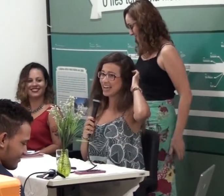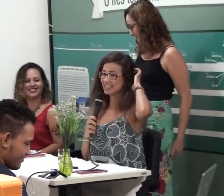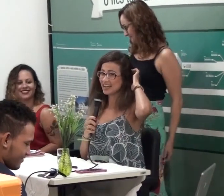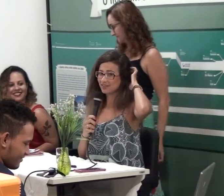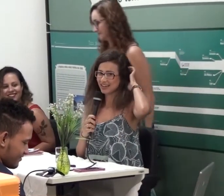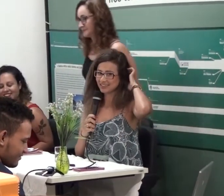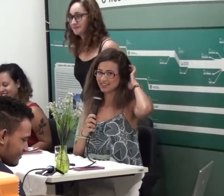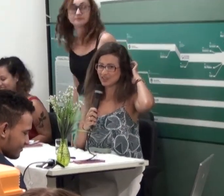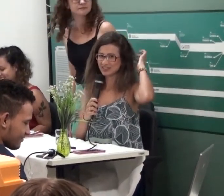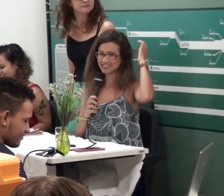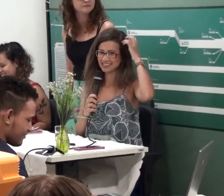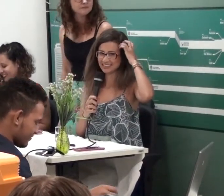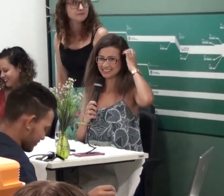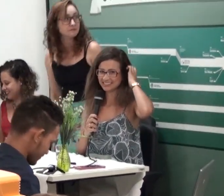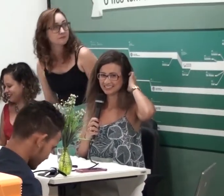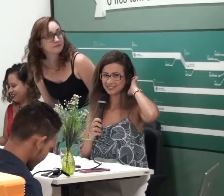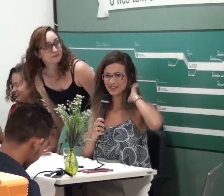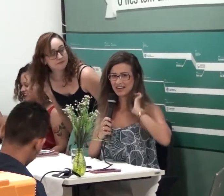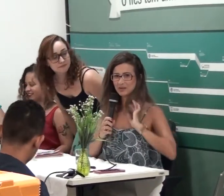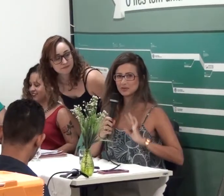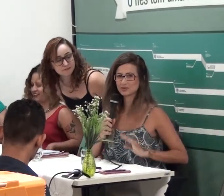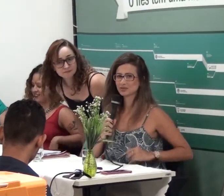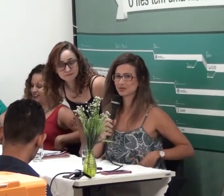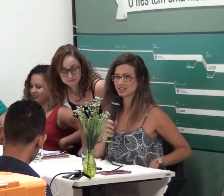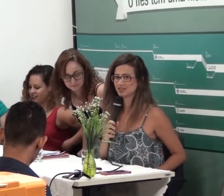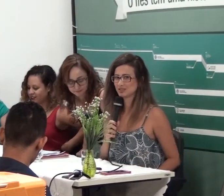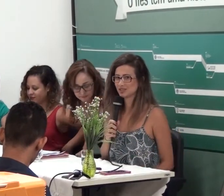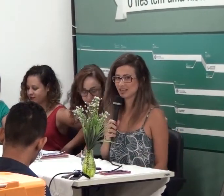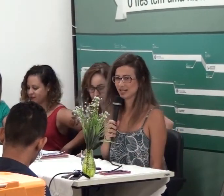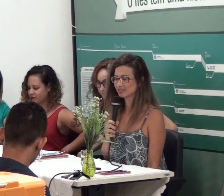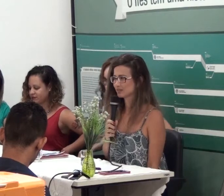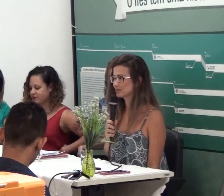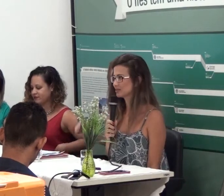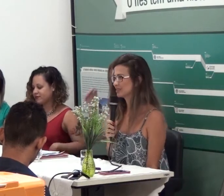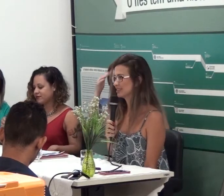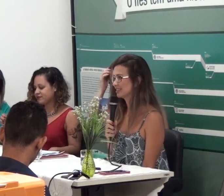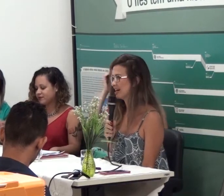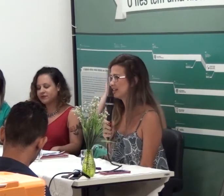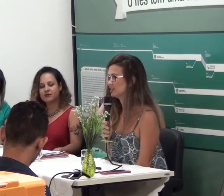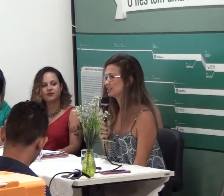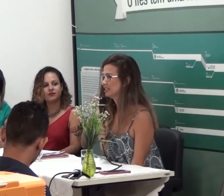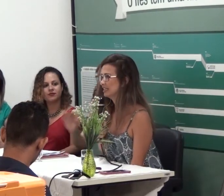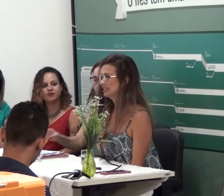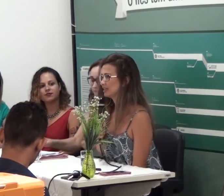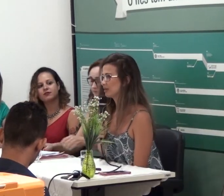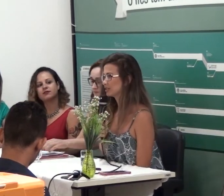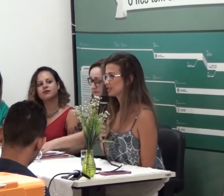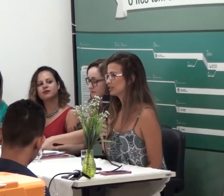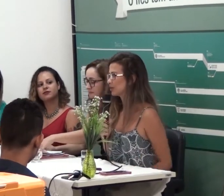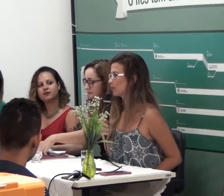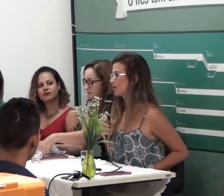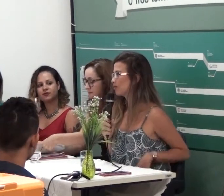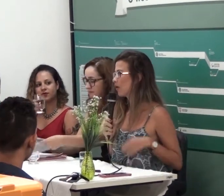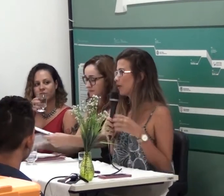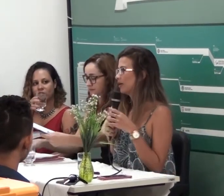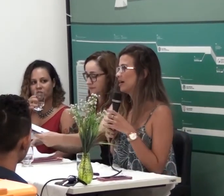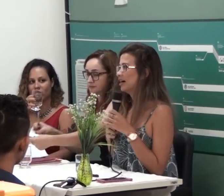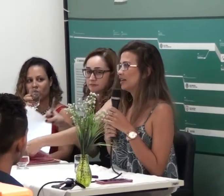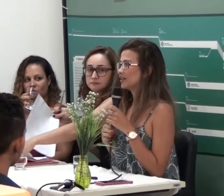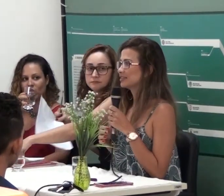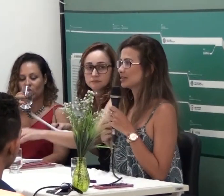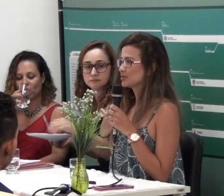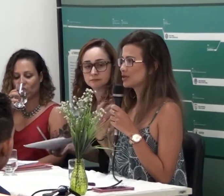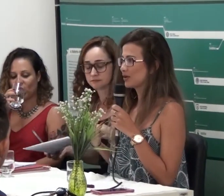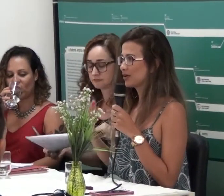Porque, e é falar de nós, né? Falar quanto sujeitos de direito, quanto sociedade. Então, acho que, de alguma